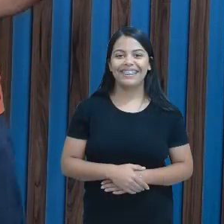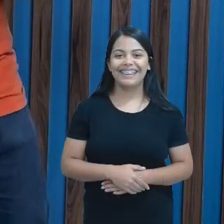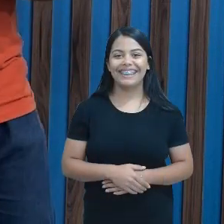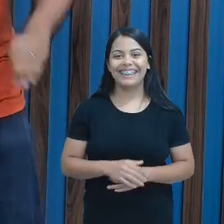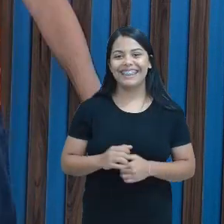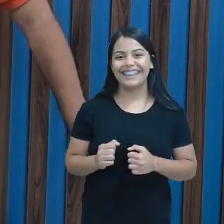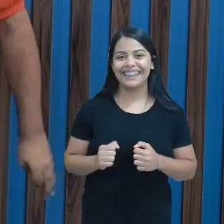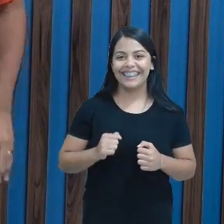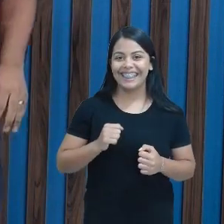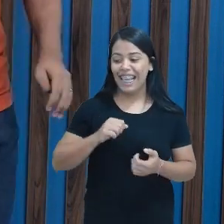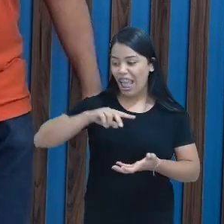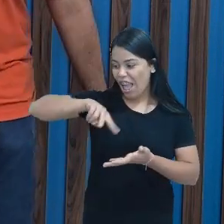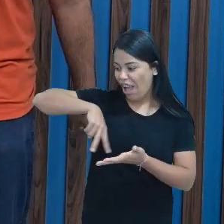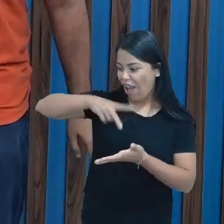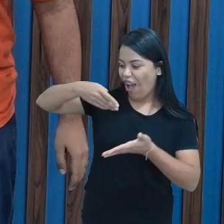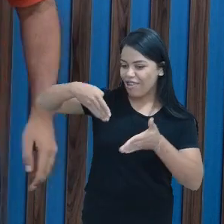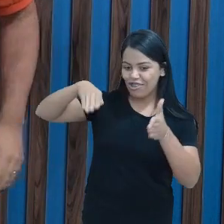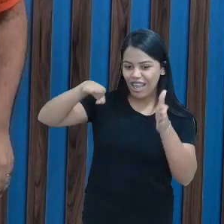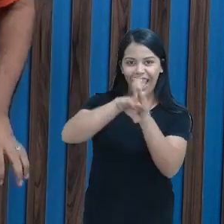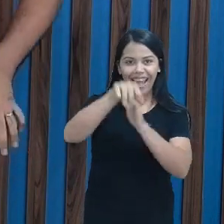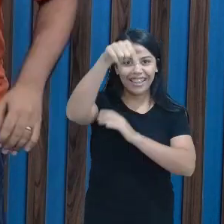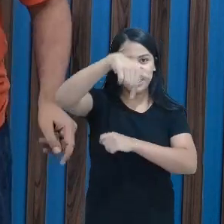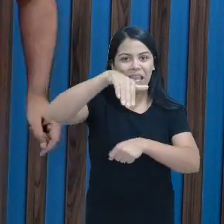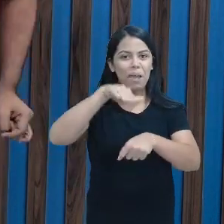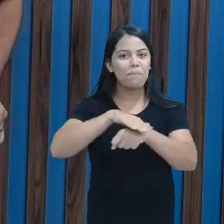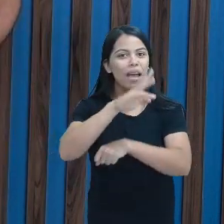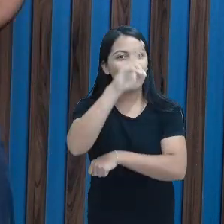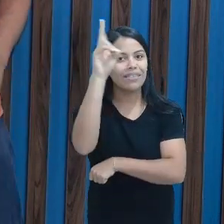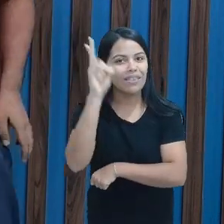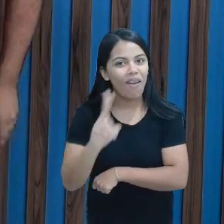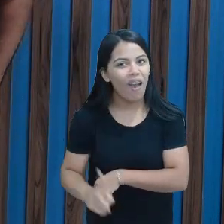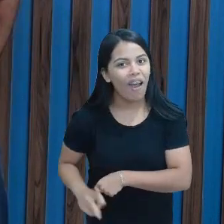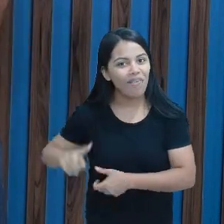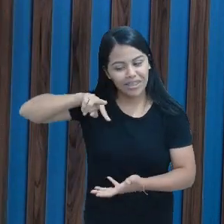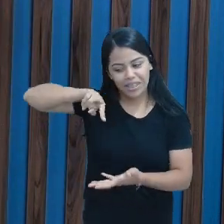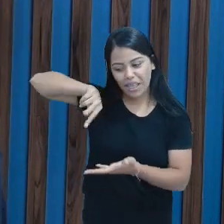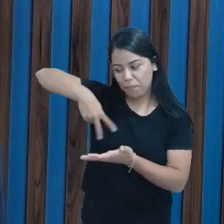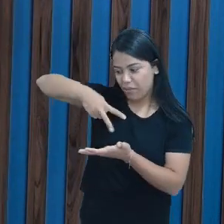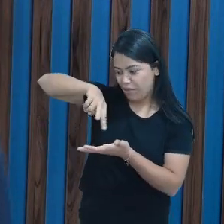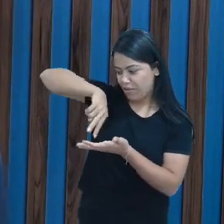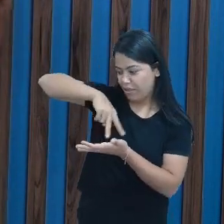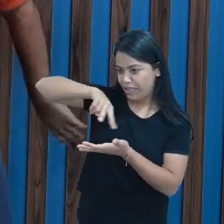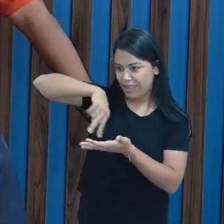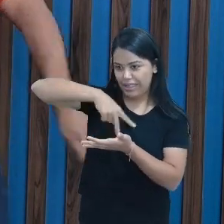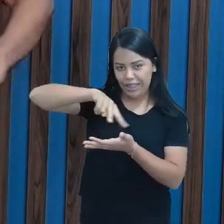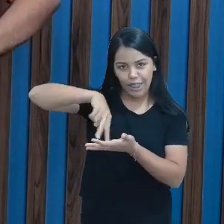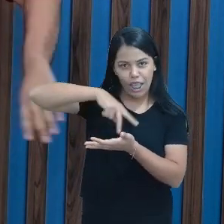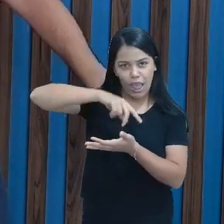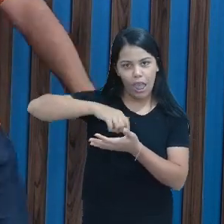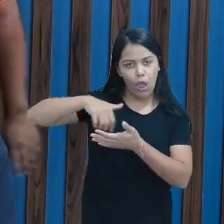Olha só, chegando aqui, mais uma vez aqui, eu me remexo muito